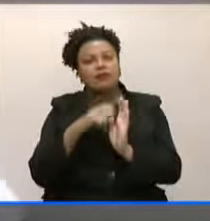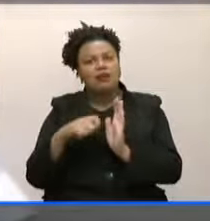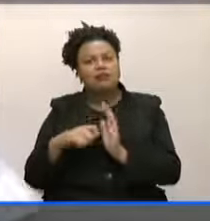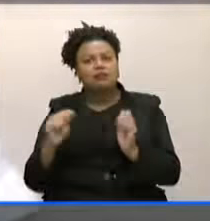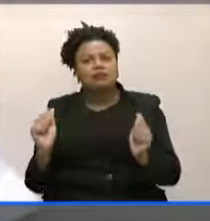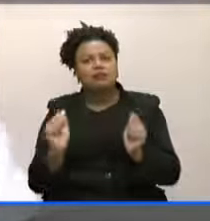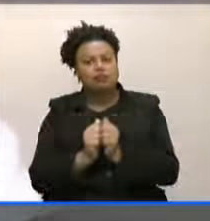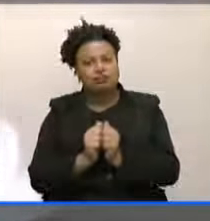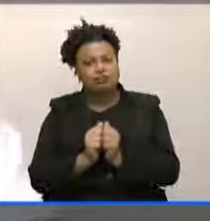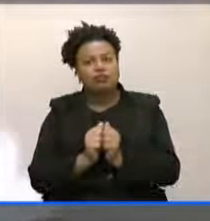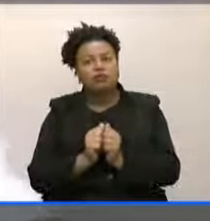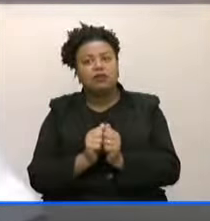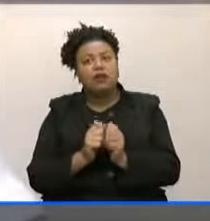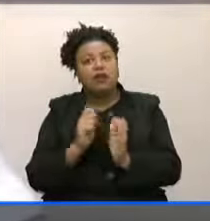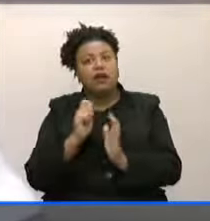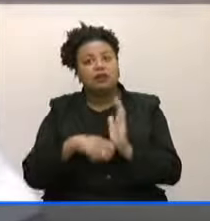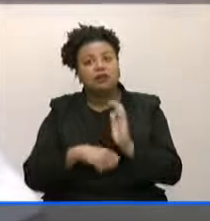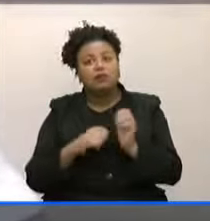juntos.